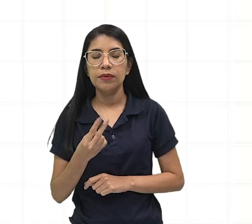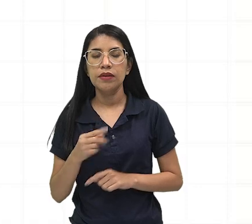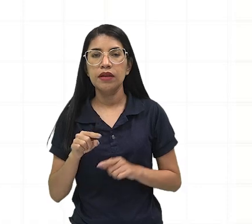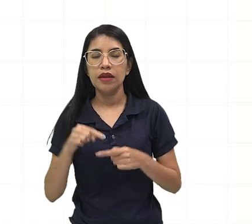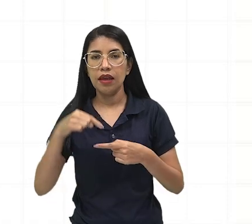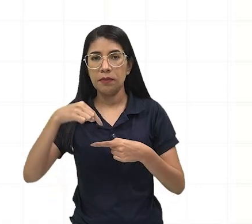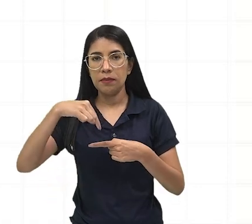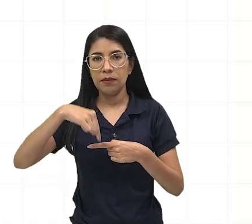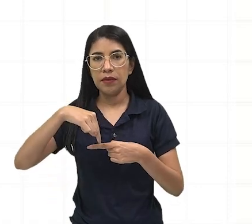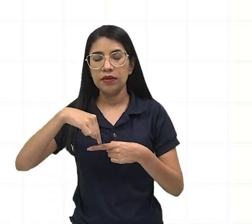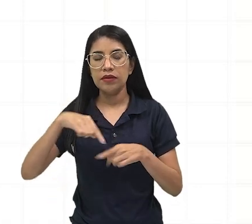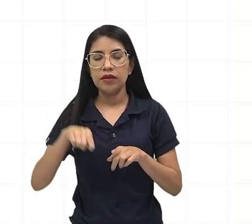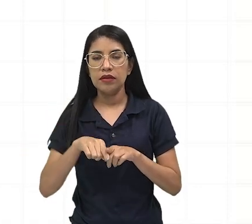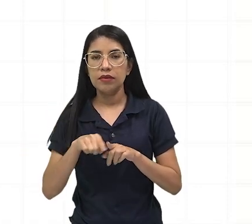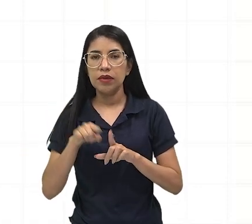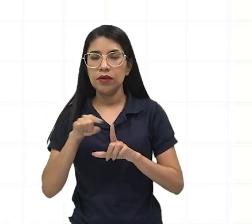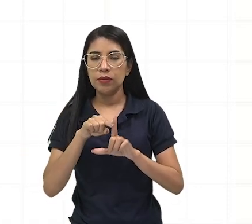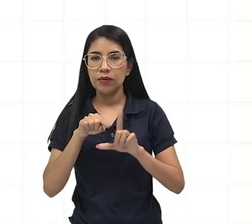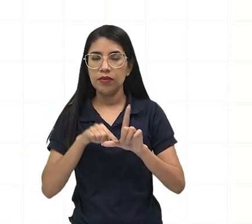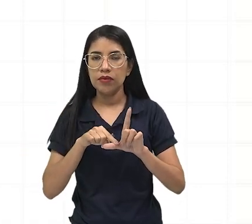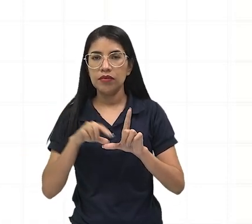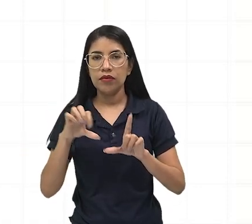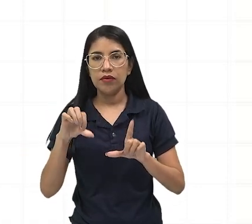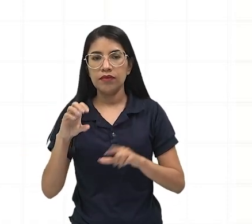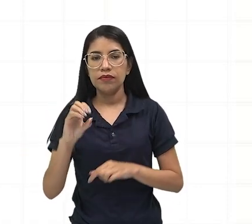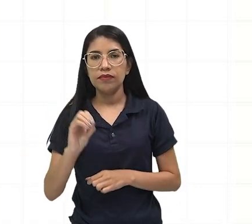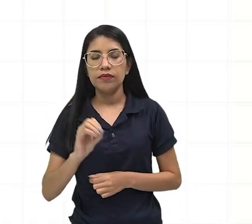estamos falando aqui que nós vamos estudar, né, os